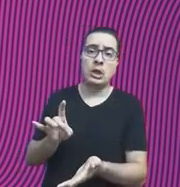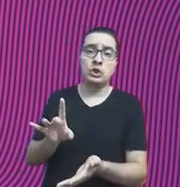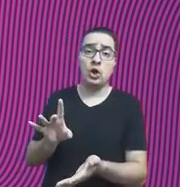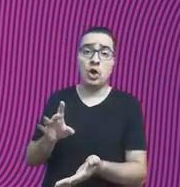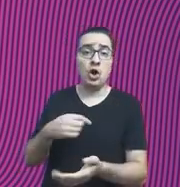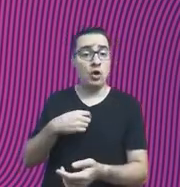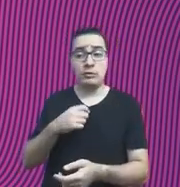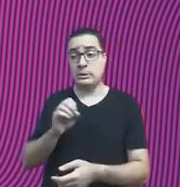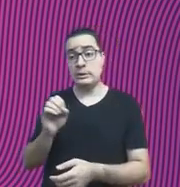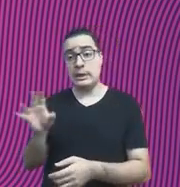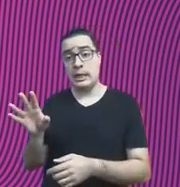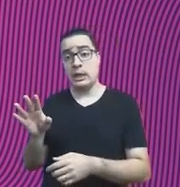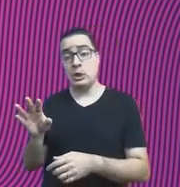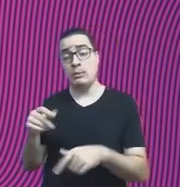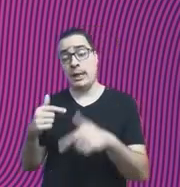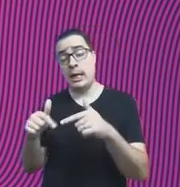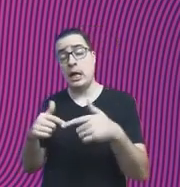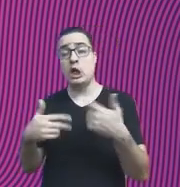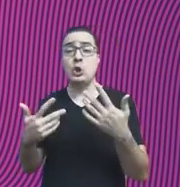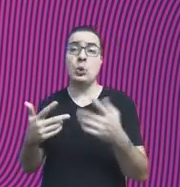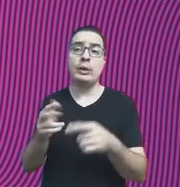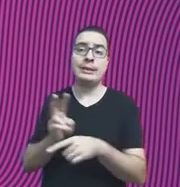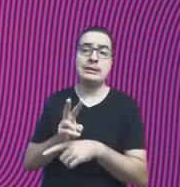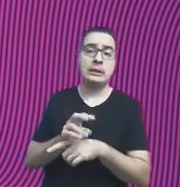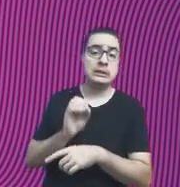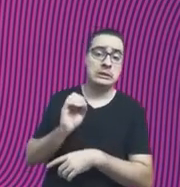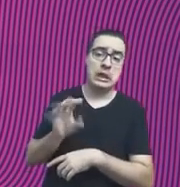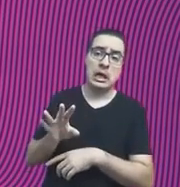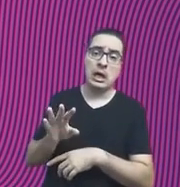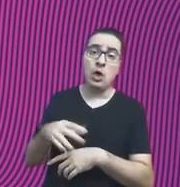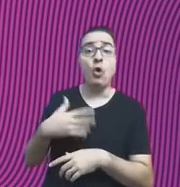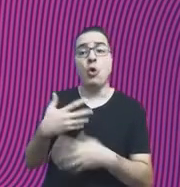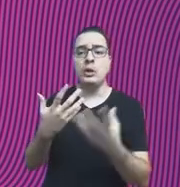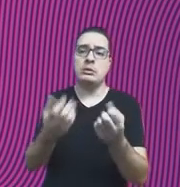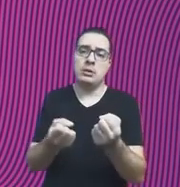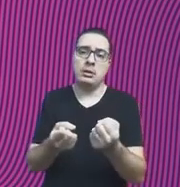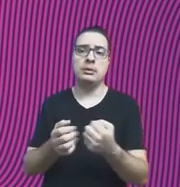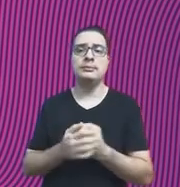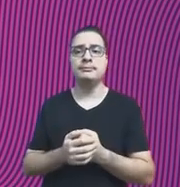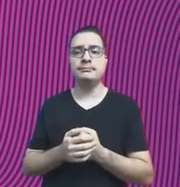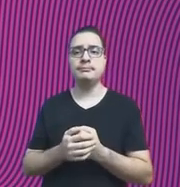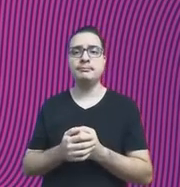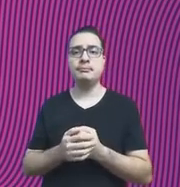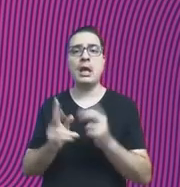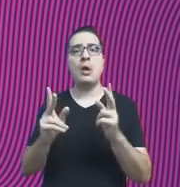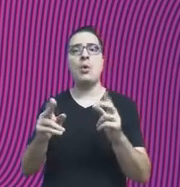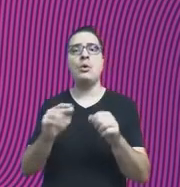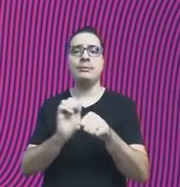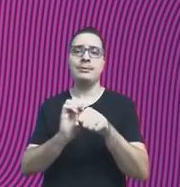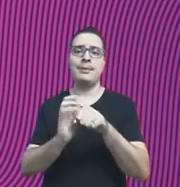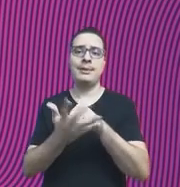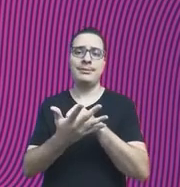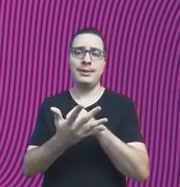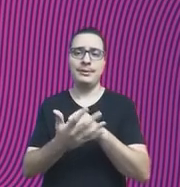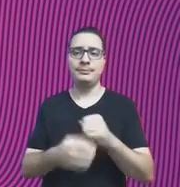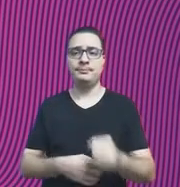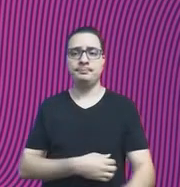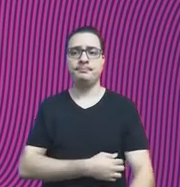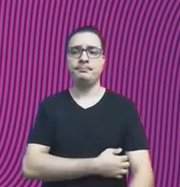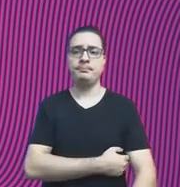da assistência, ou ele simplesmente adere. Como está fazendo na pandemia. Eu queria